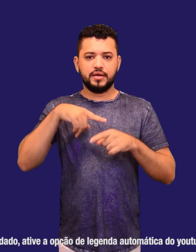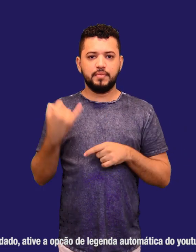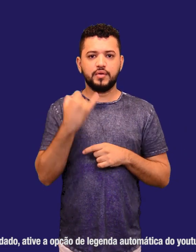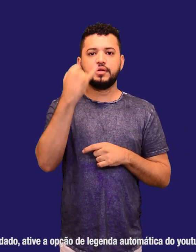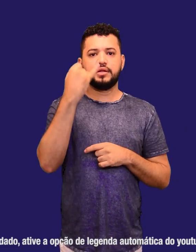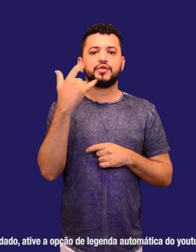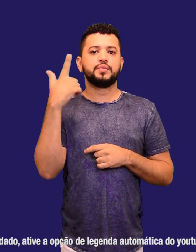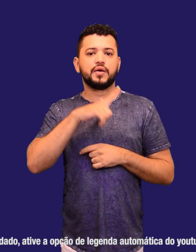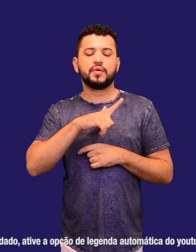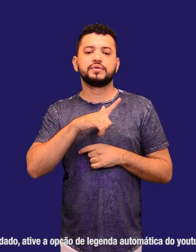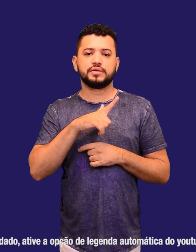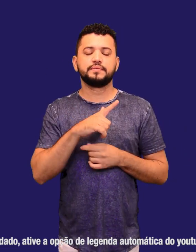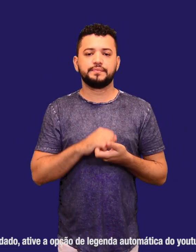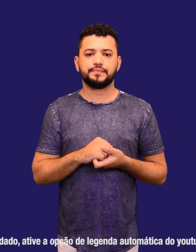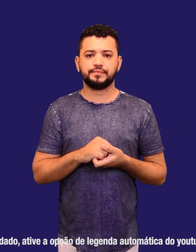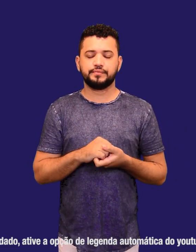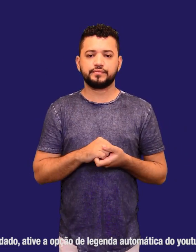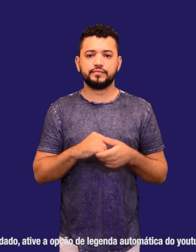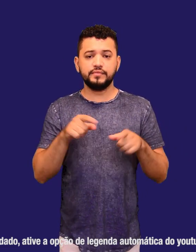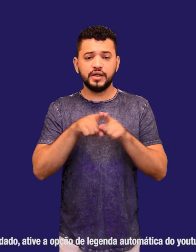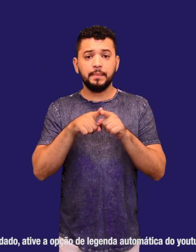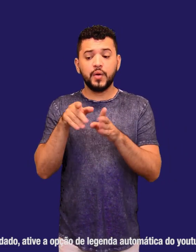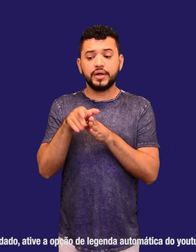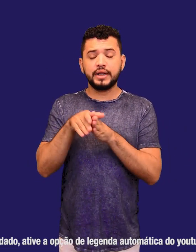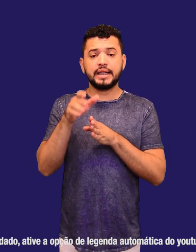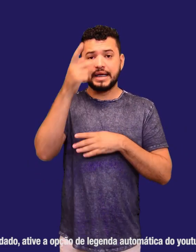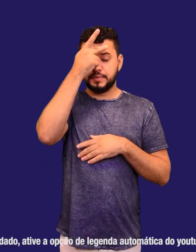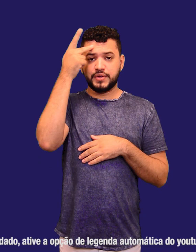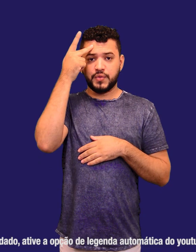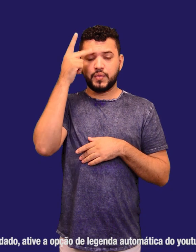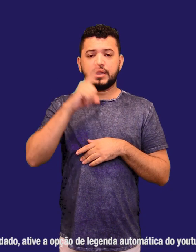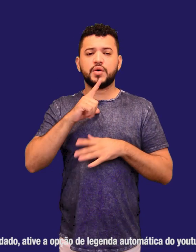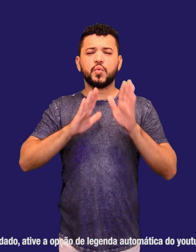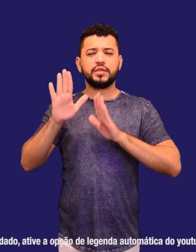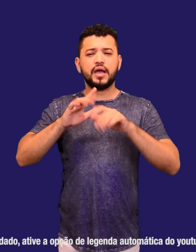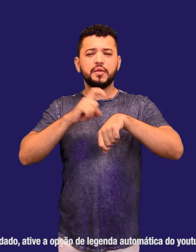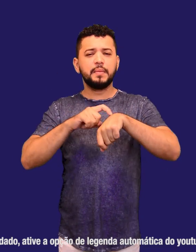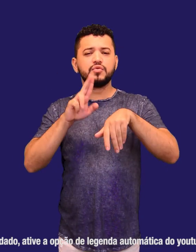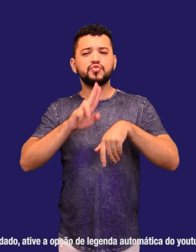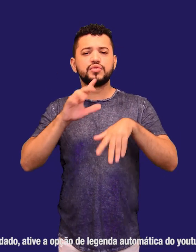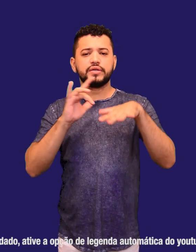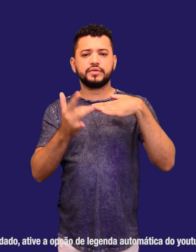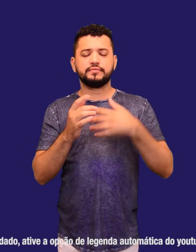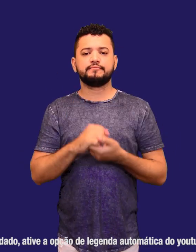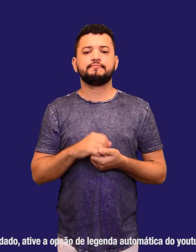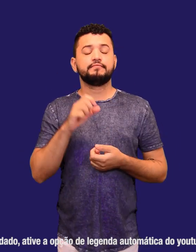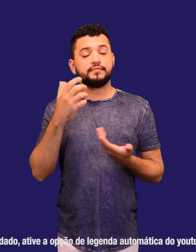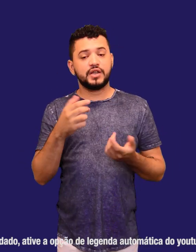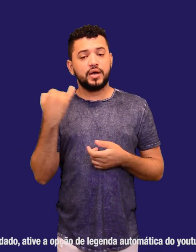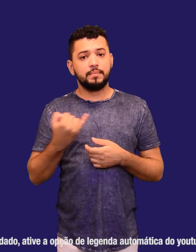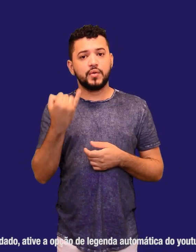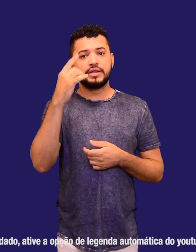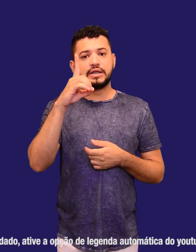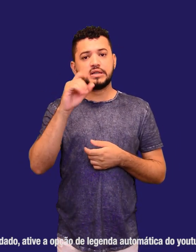poder orientar os candidatos a ter esse cuidado em relação ao uso das redes sociais. Interessante isso que você falou, Daniela. E às vezes